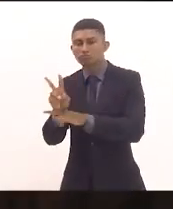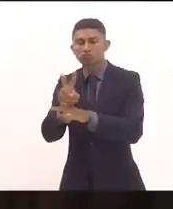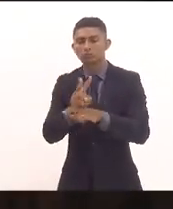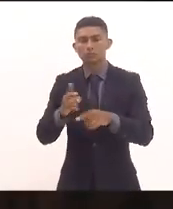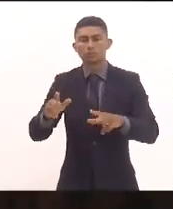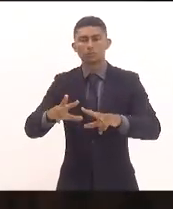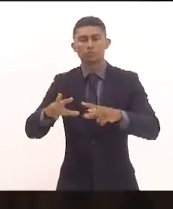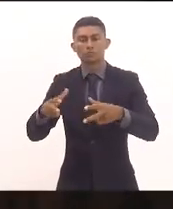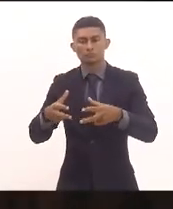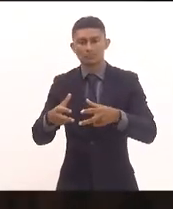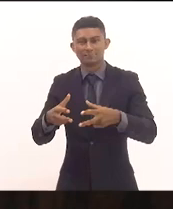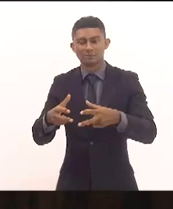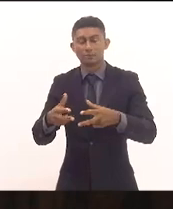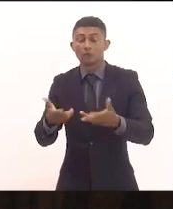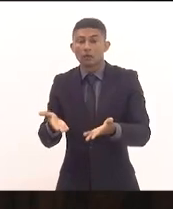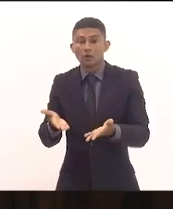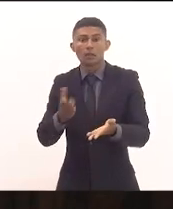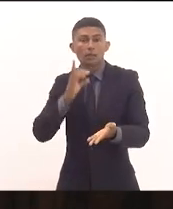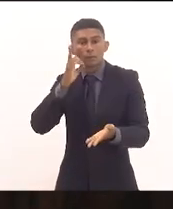Rejane.